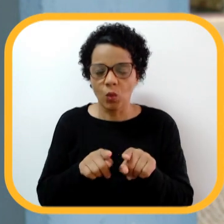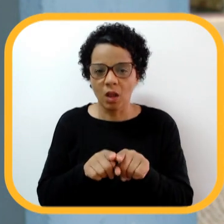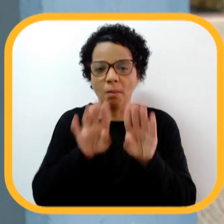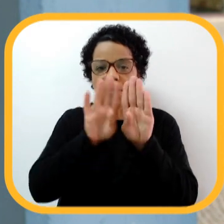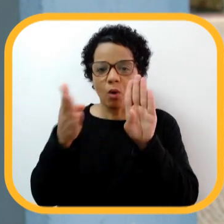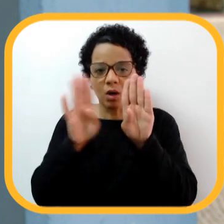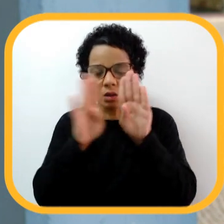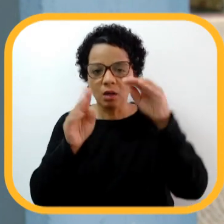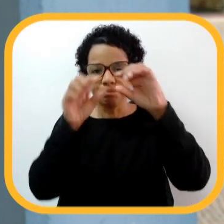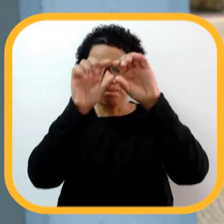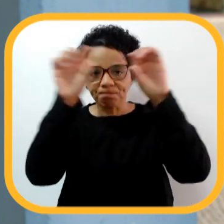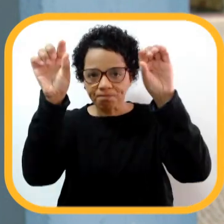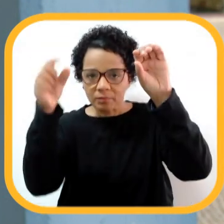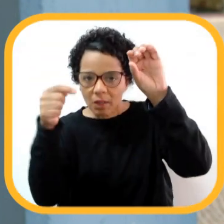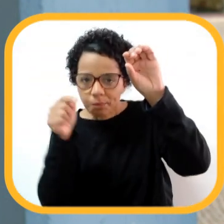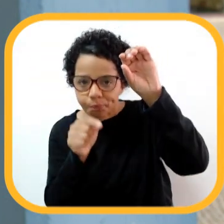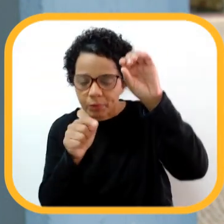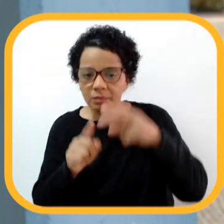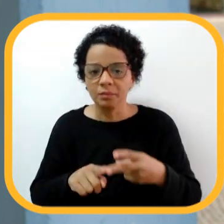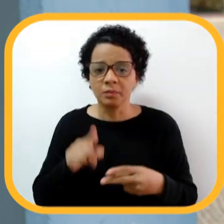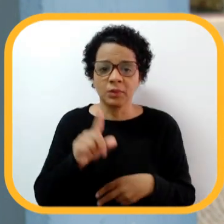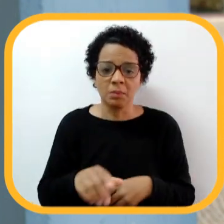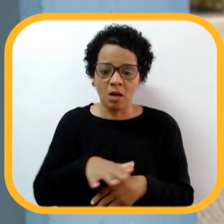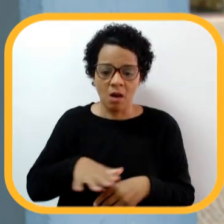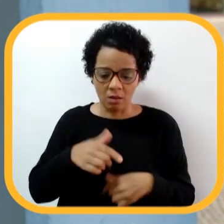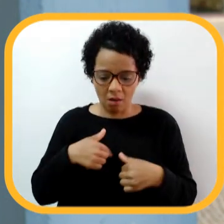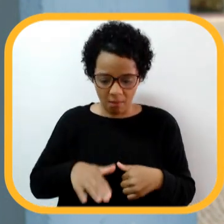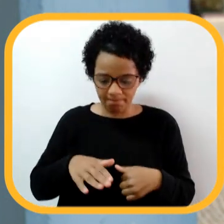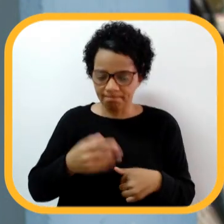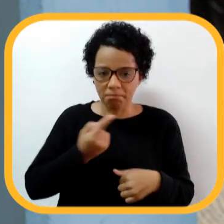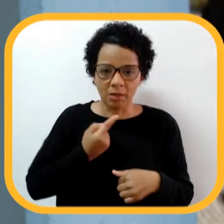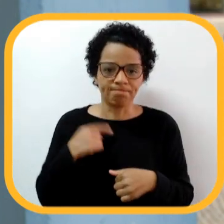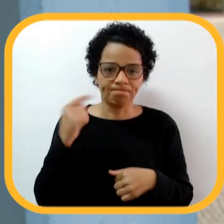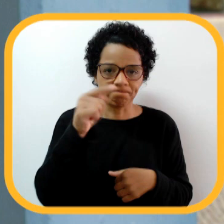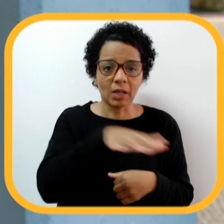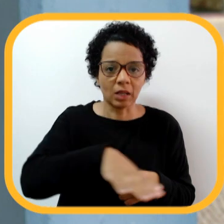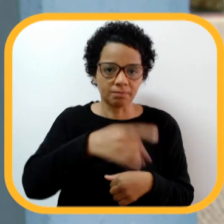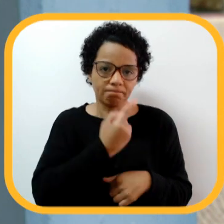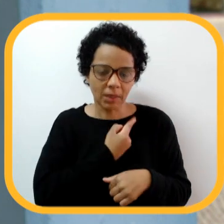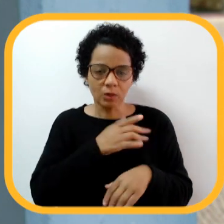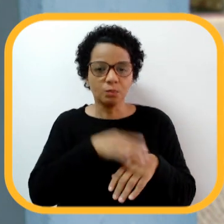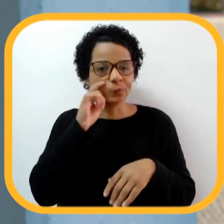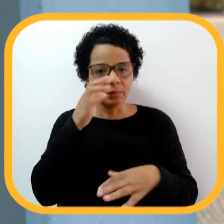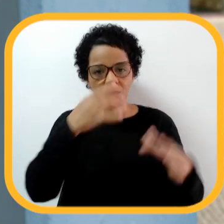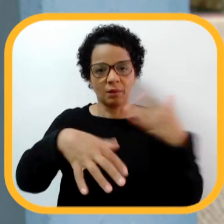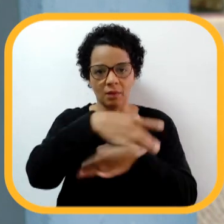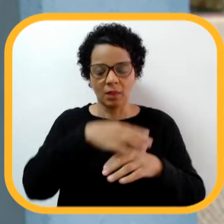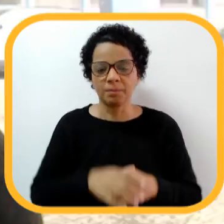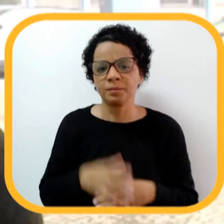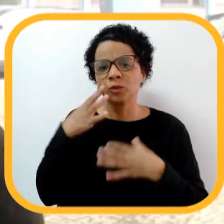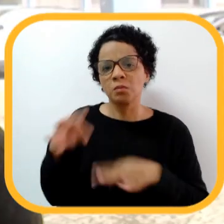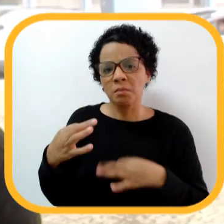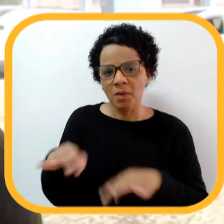do vão de uma porta e, se possível, sair do local onde eu estou e encaminhar-me para o sítio indicado pela Proteção